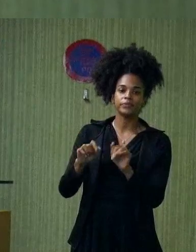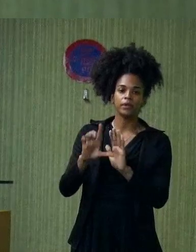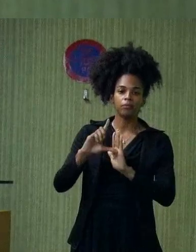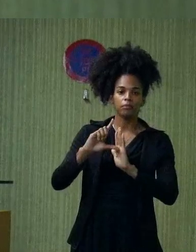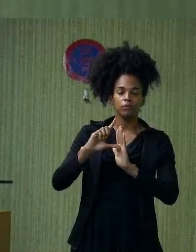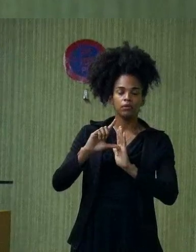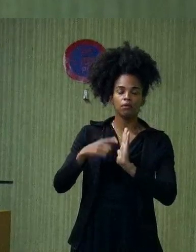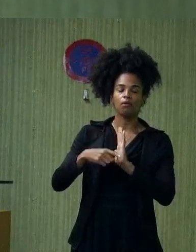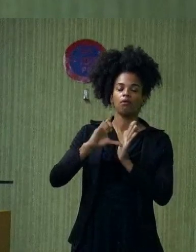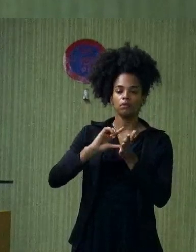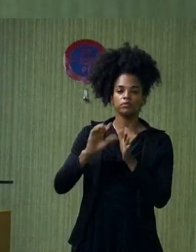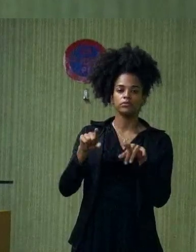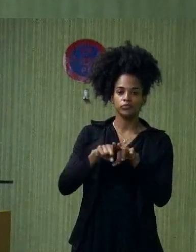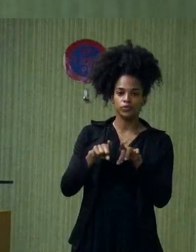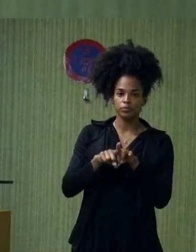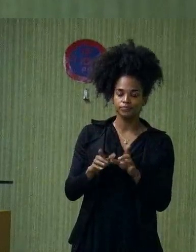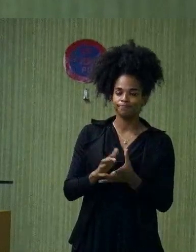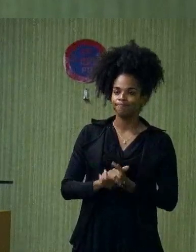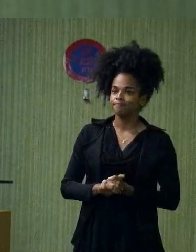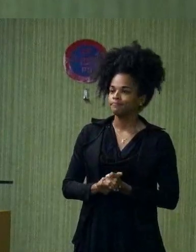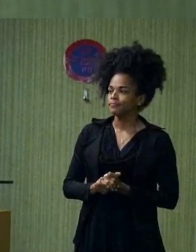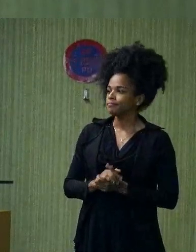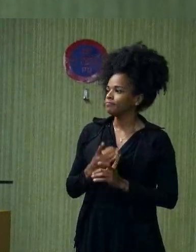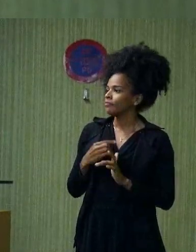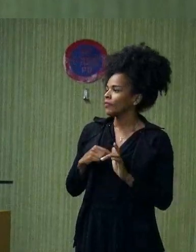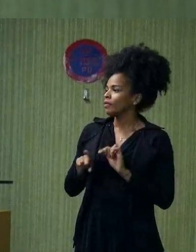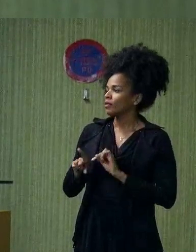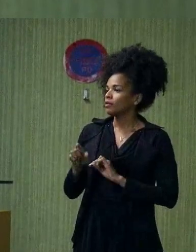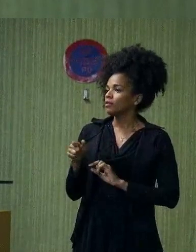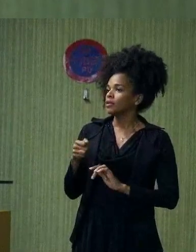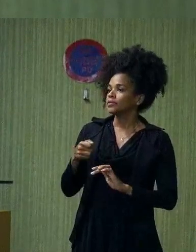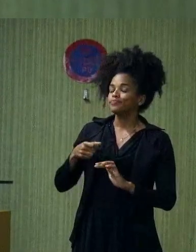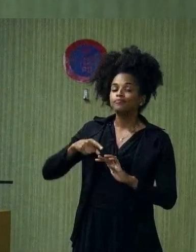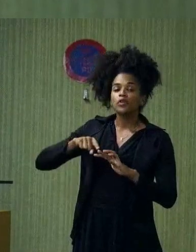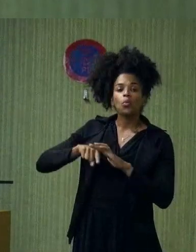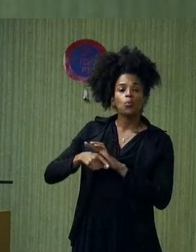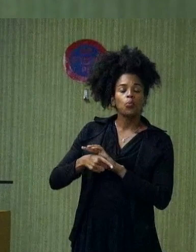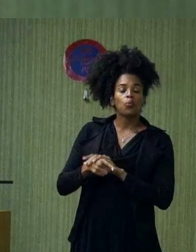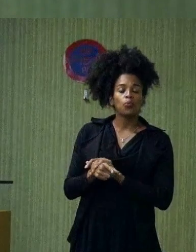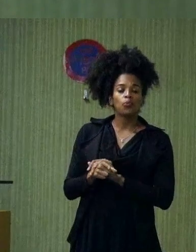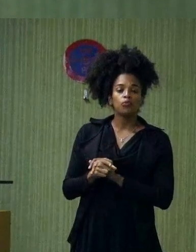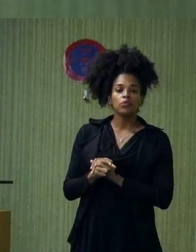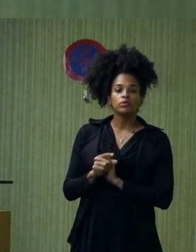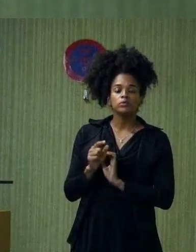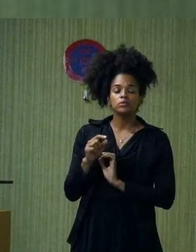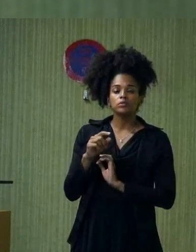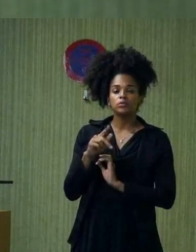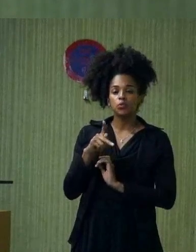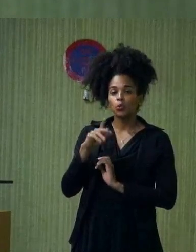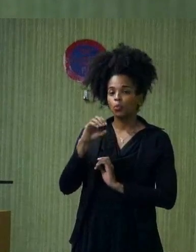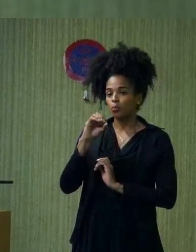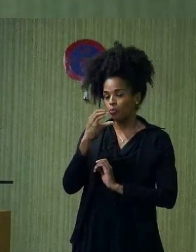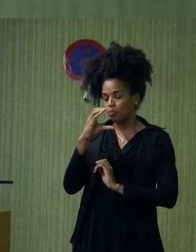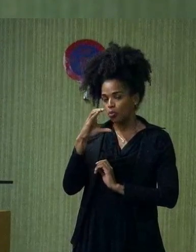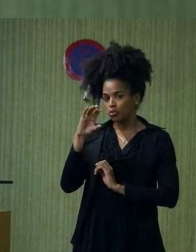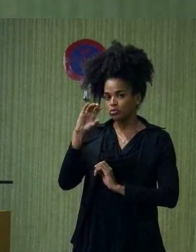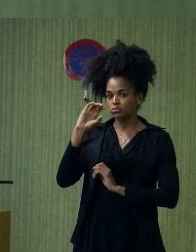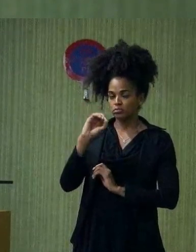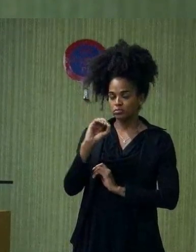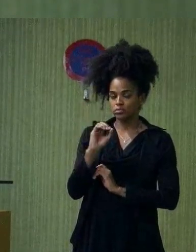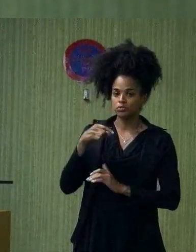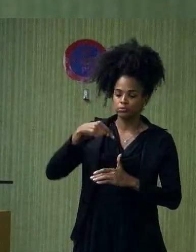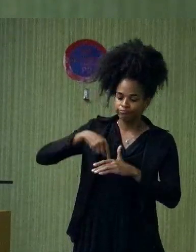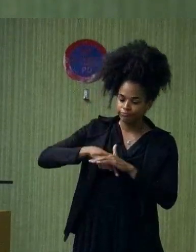construção dos Poços viu Lucas eles vão vão tão pegando pdde e tão fazendo Poo de 120